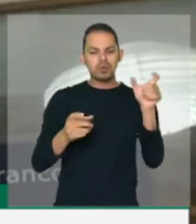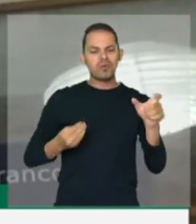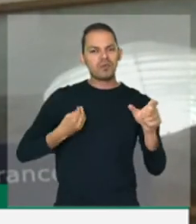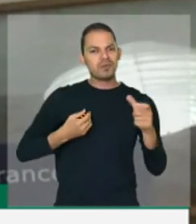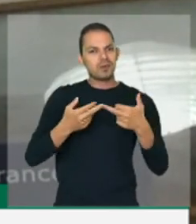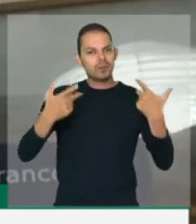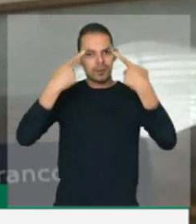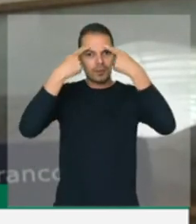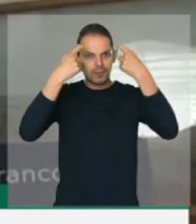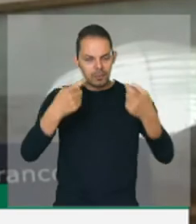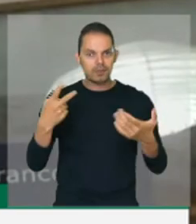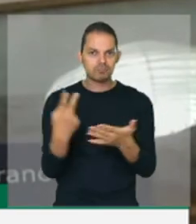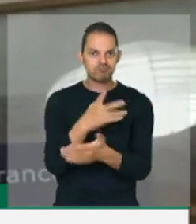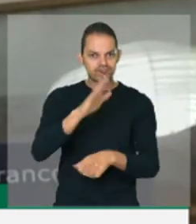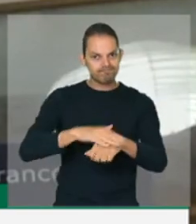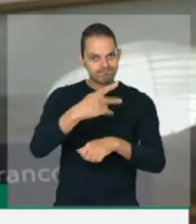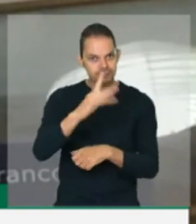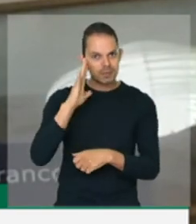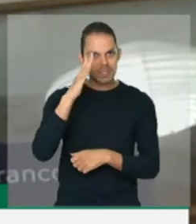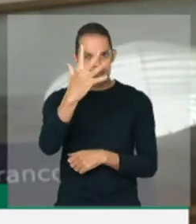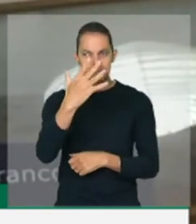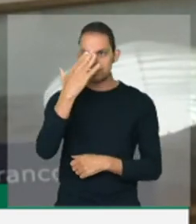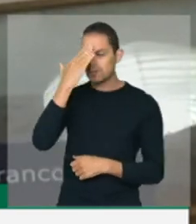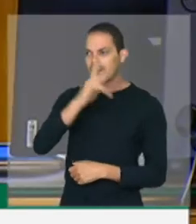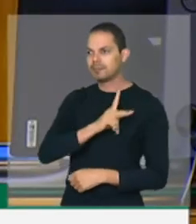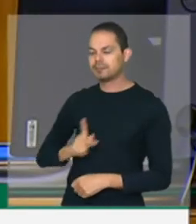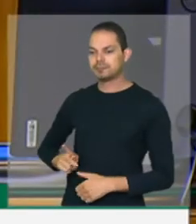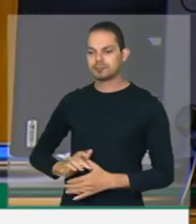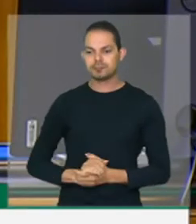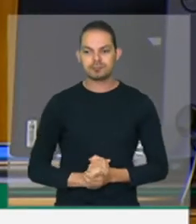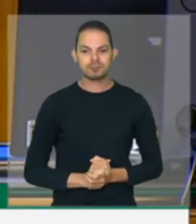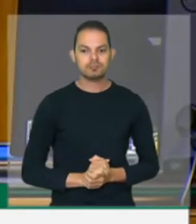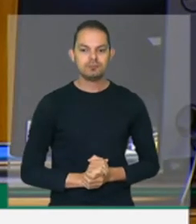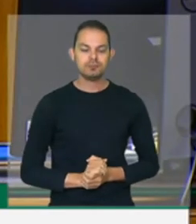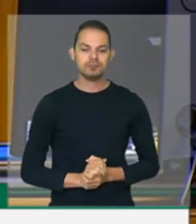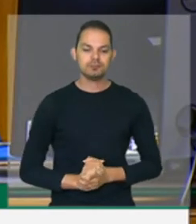como aquelas que o senhor defende. Obrigado, presidente.